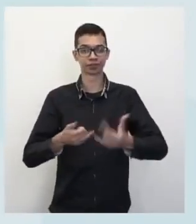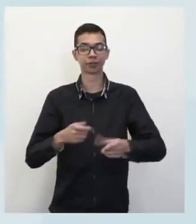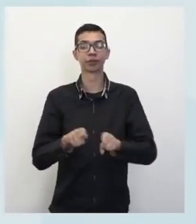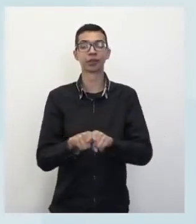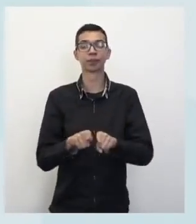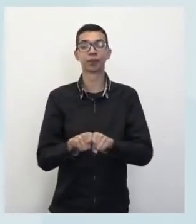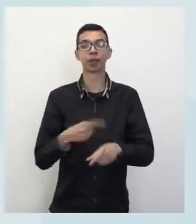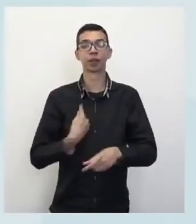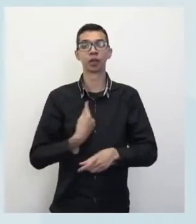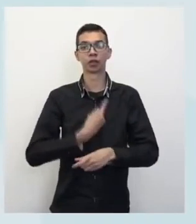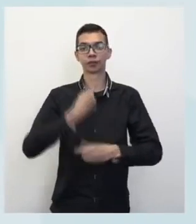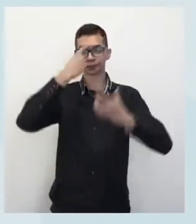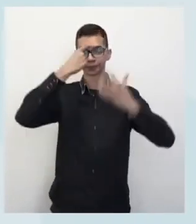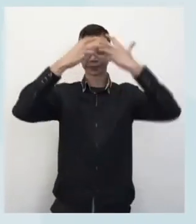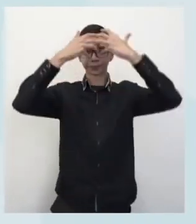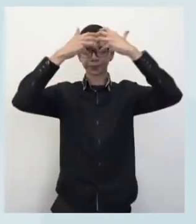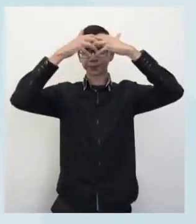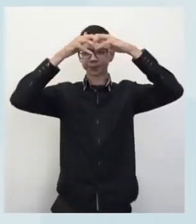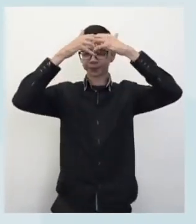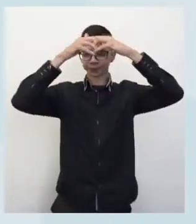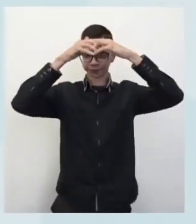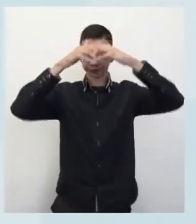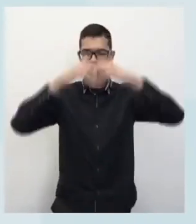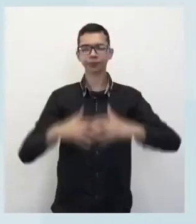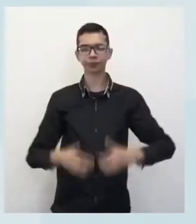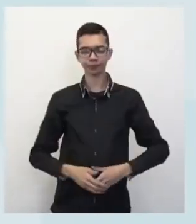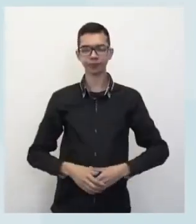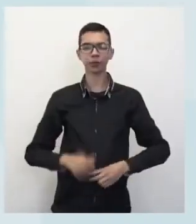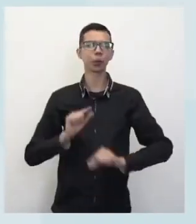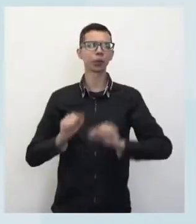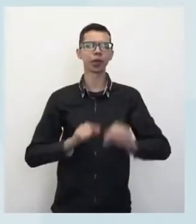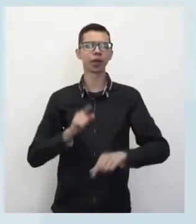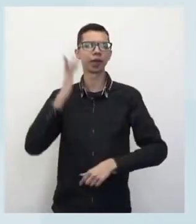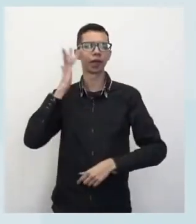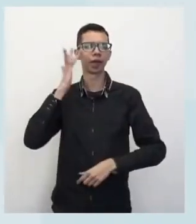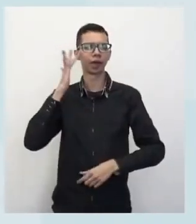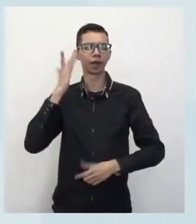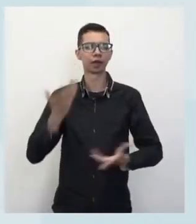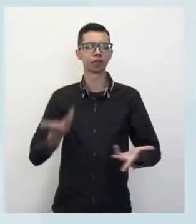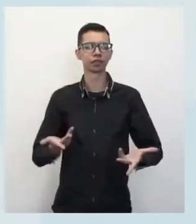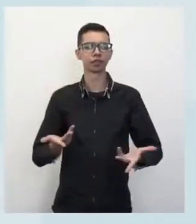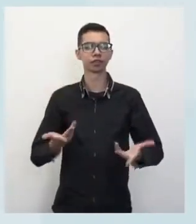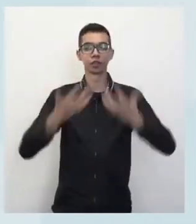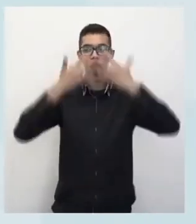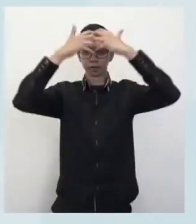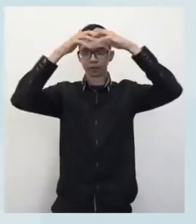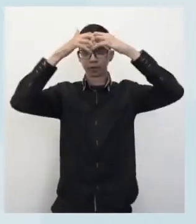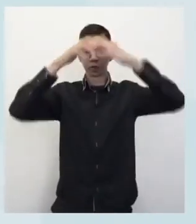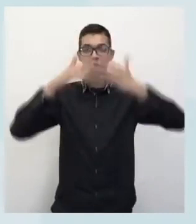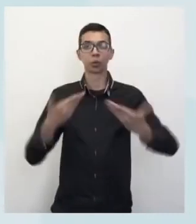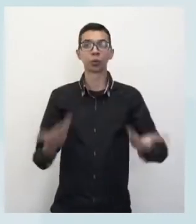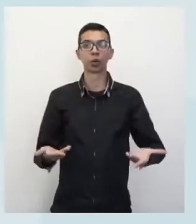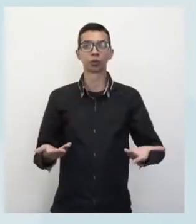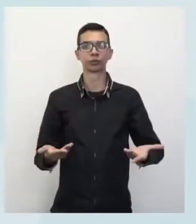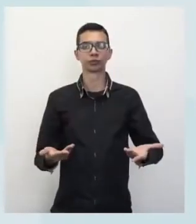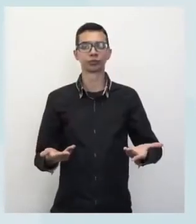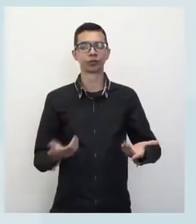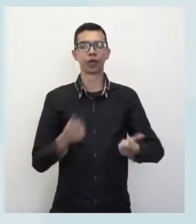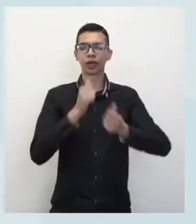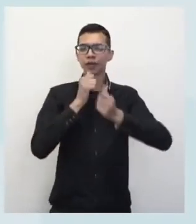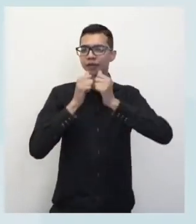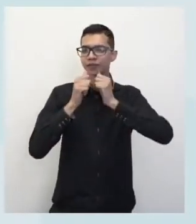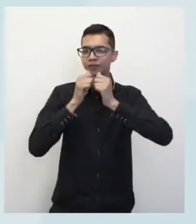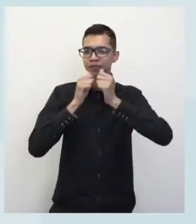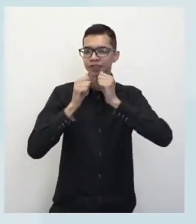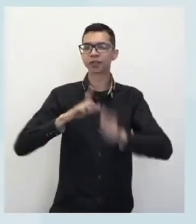à reflexão, certo? E o que vocês acham? Que reflexão ela pode? A que reflexão essa entrevista